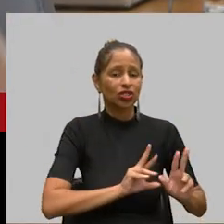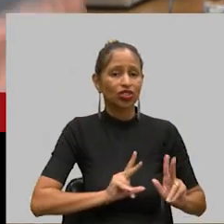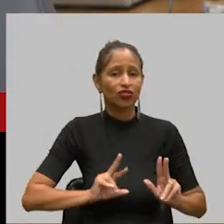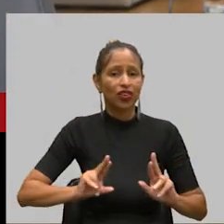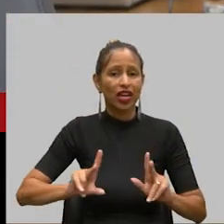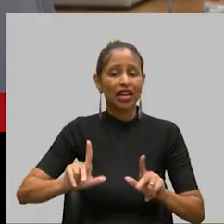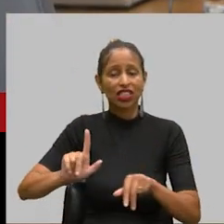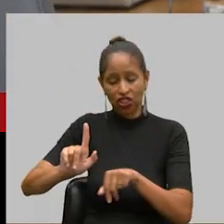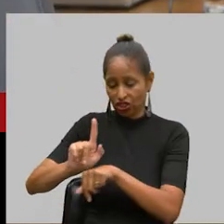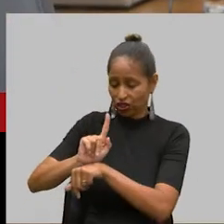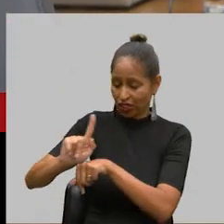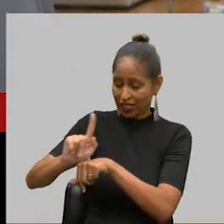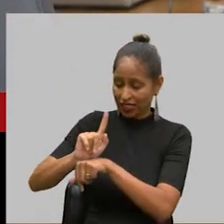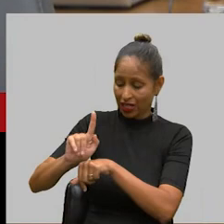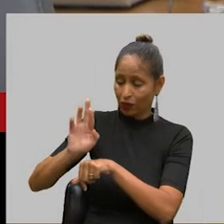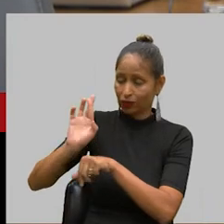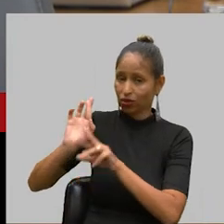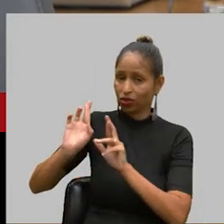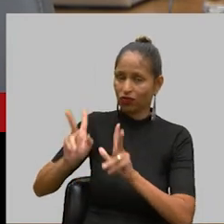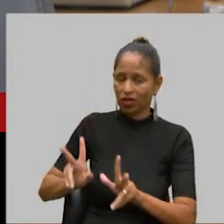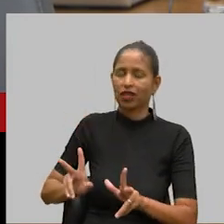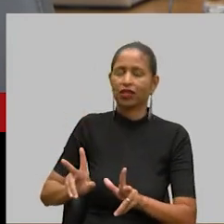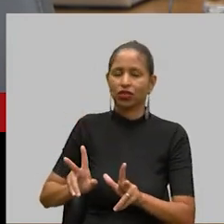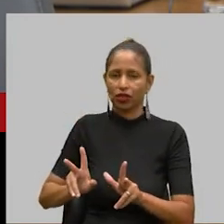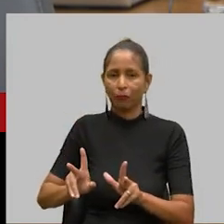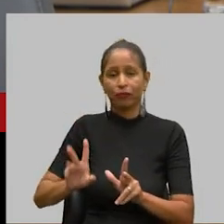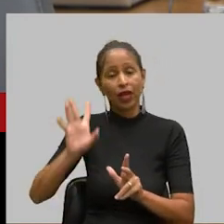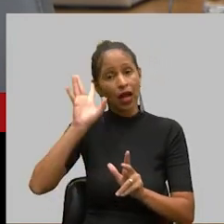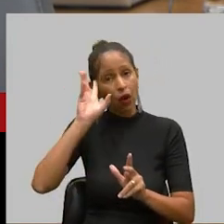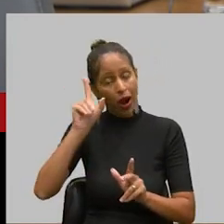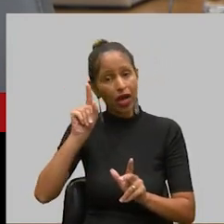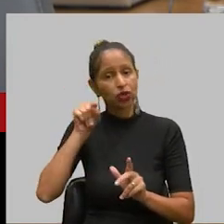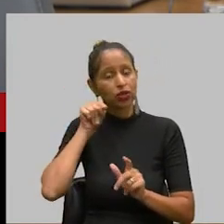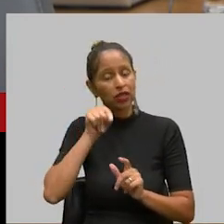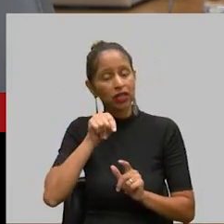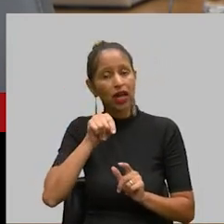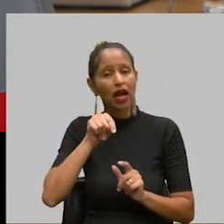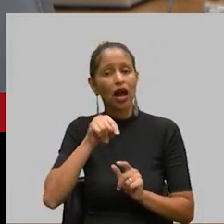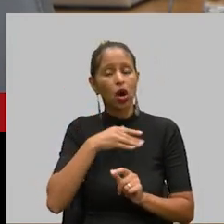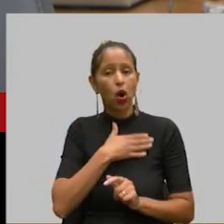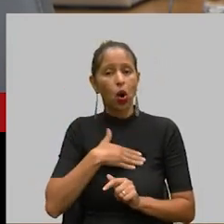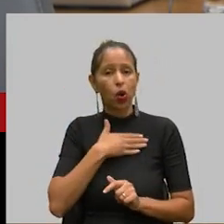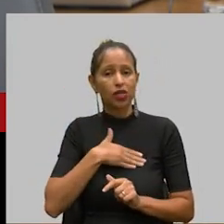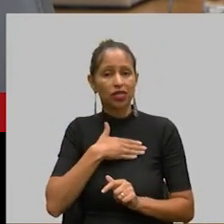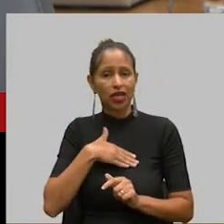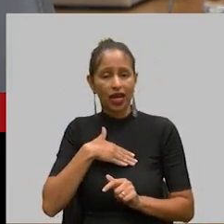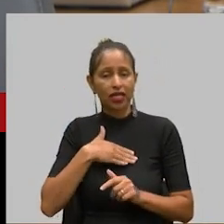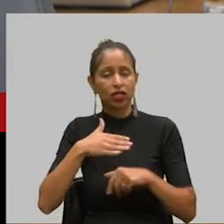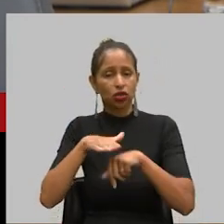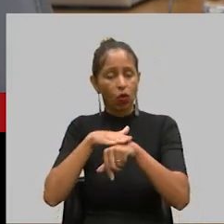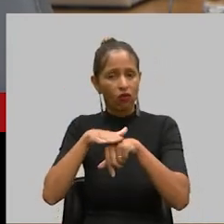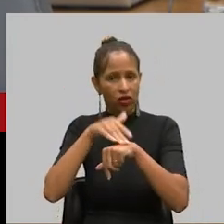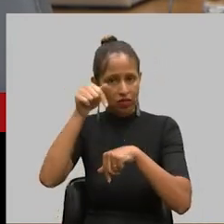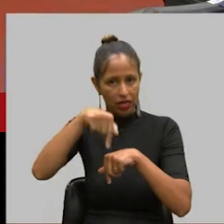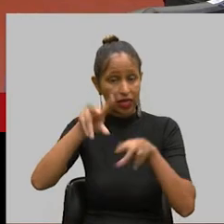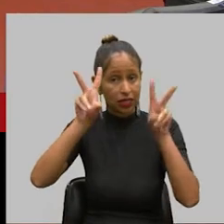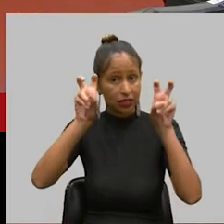tem gestões diferenciadas Então eu acho que esse é um elemento que a gente gostaria de colocar aqui no